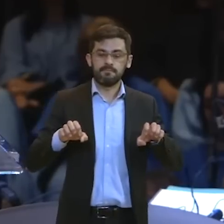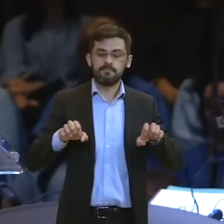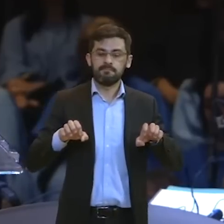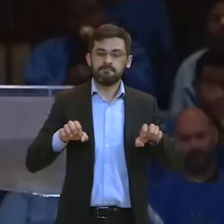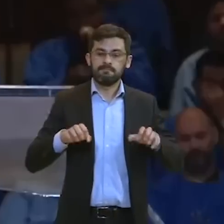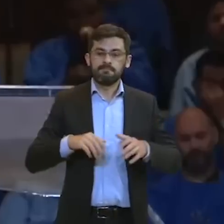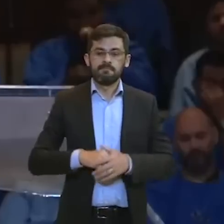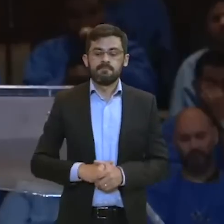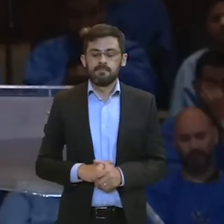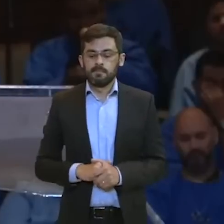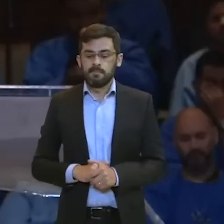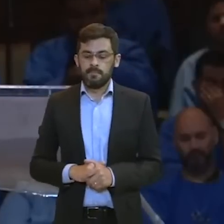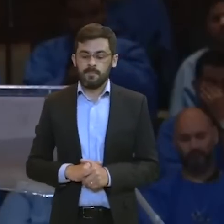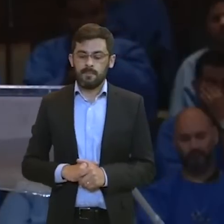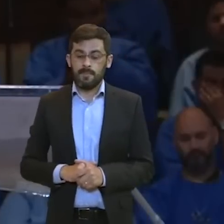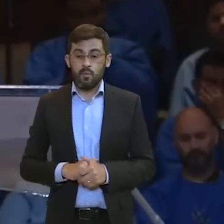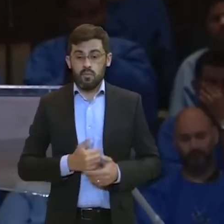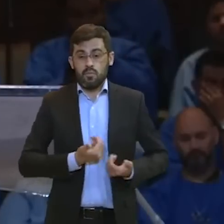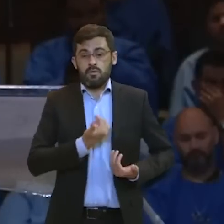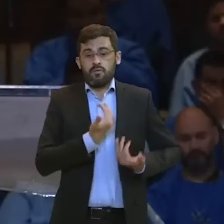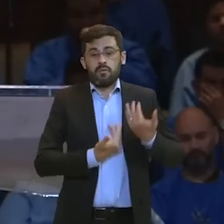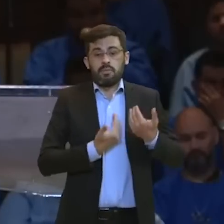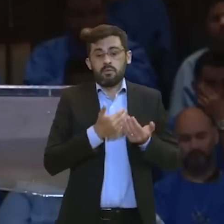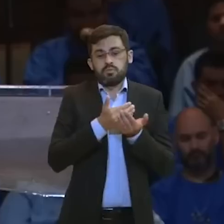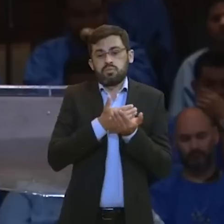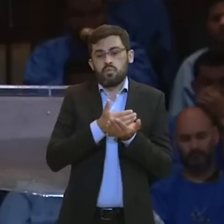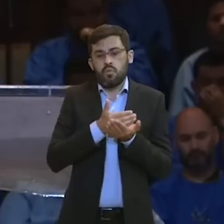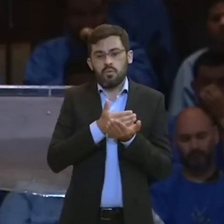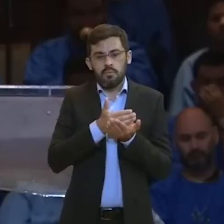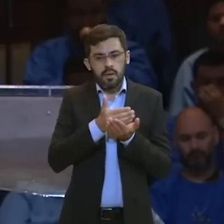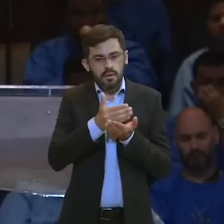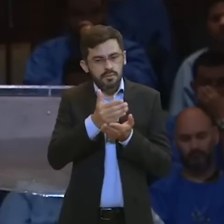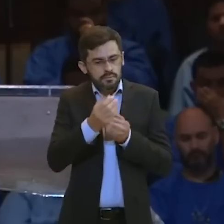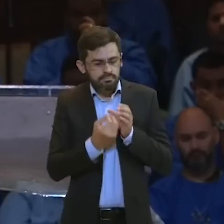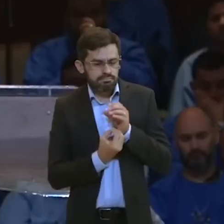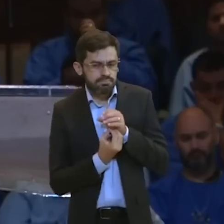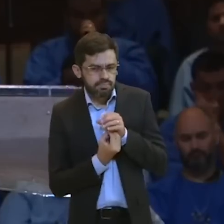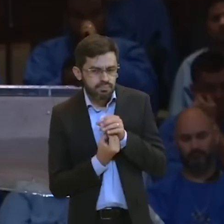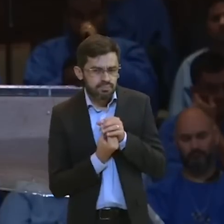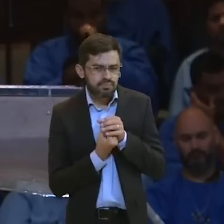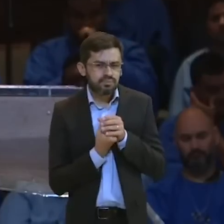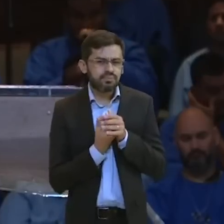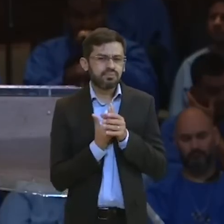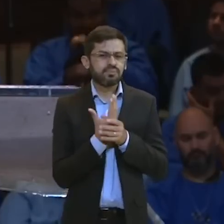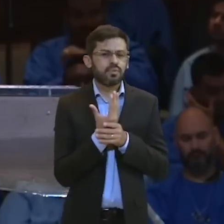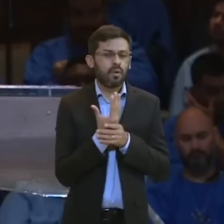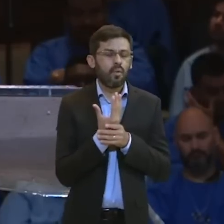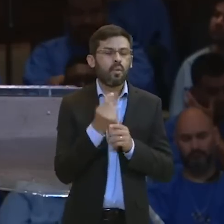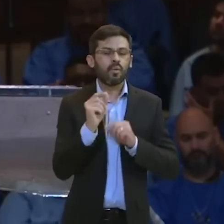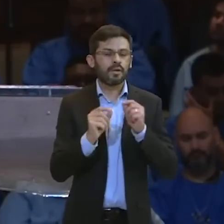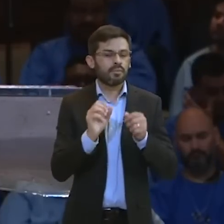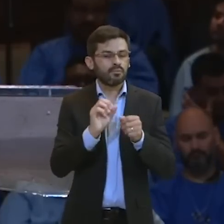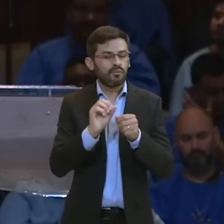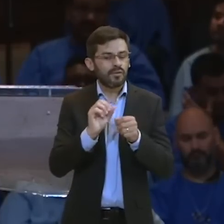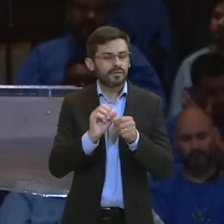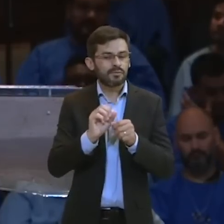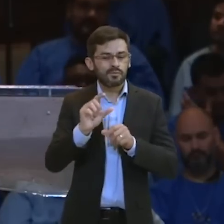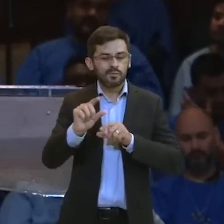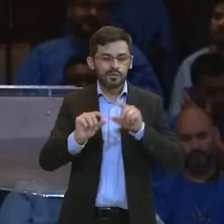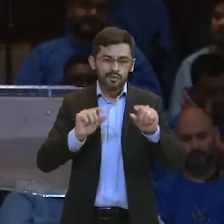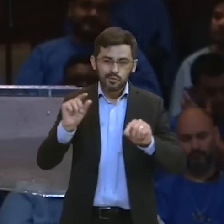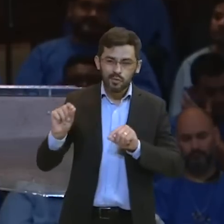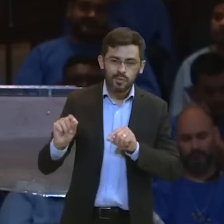é que o avivamento nasce dentro da gente quando a gente toma algumas